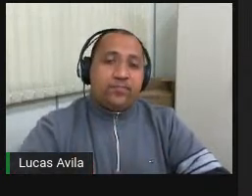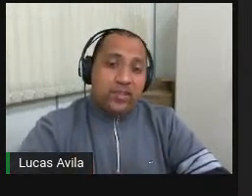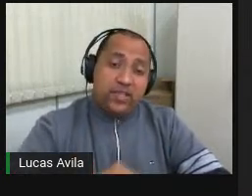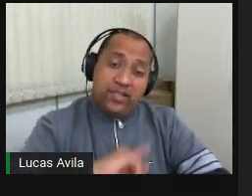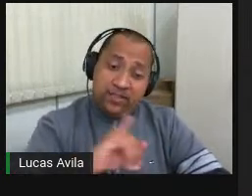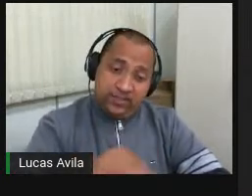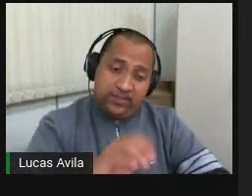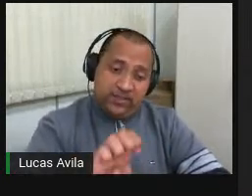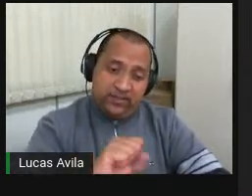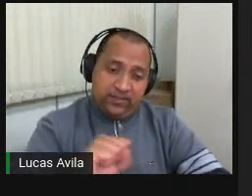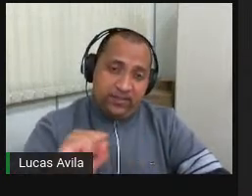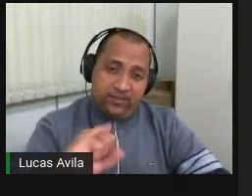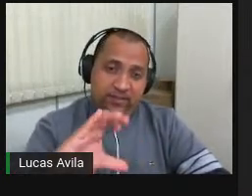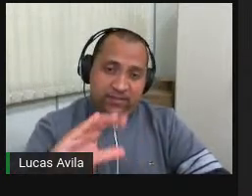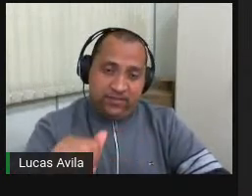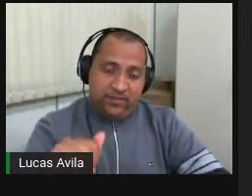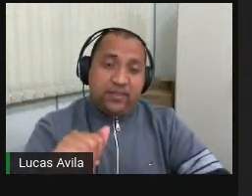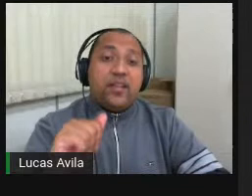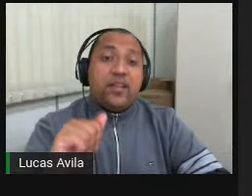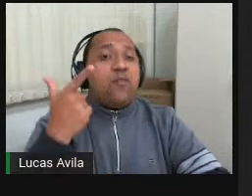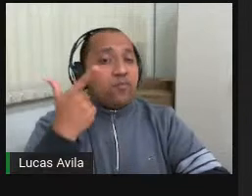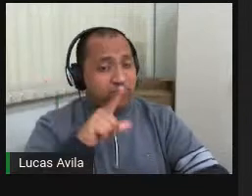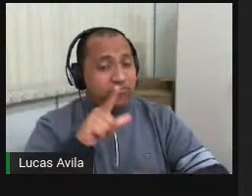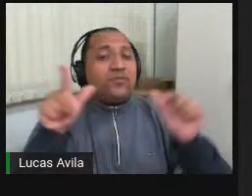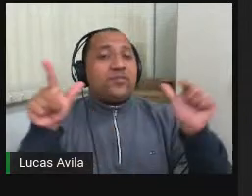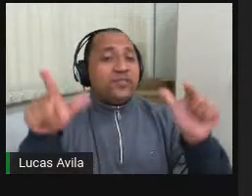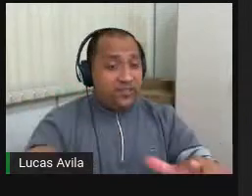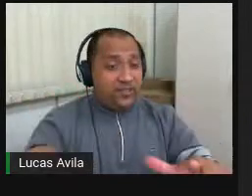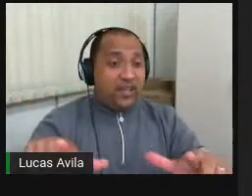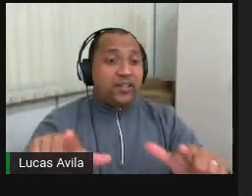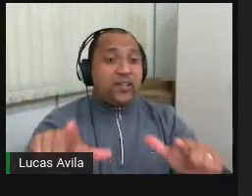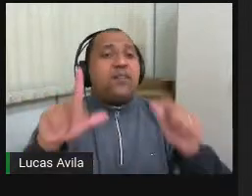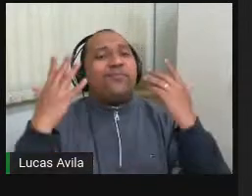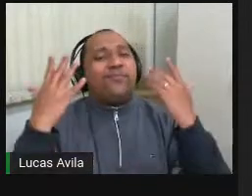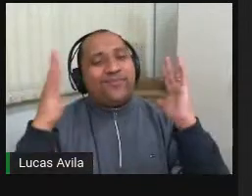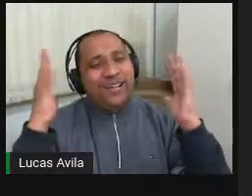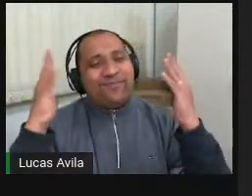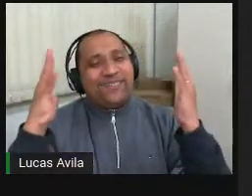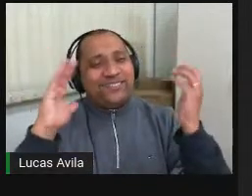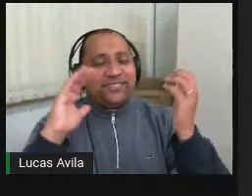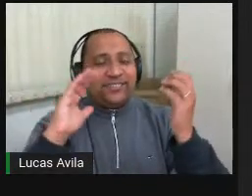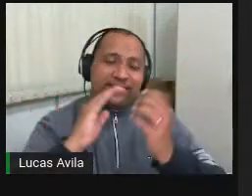Jéssica Reis de Mello, confira o tio grau, parabéns.